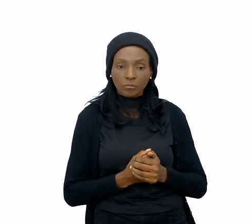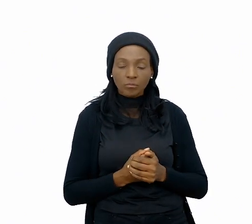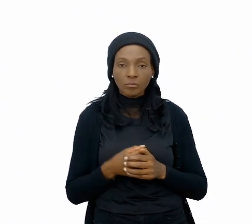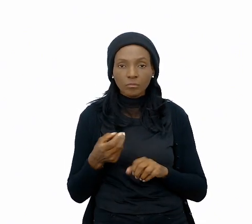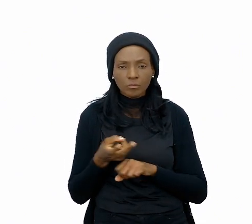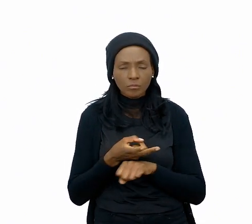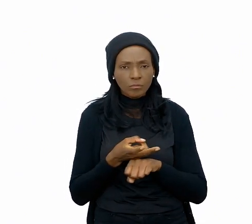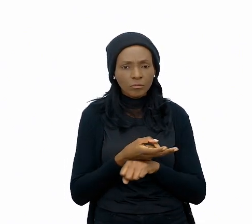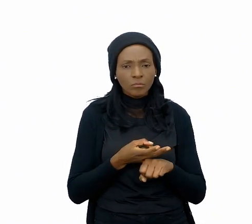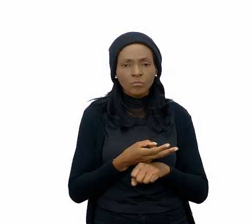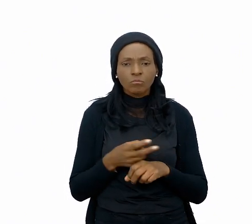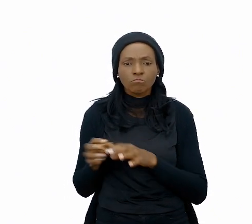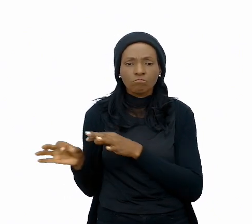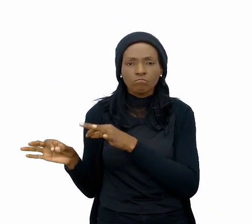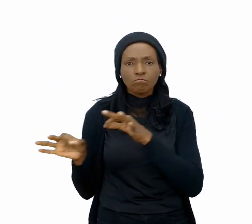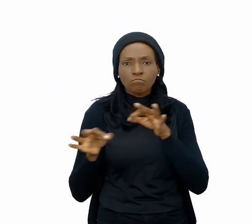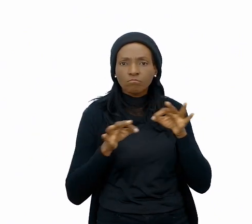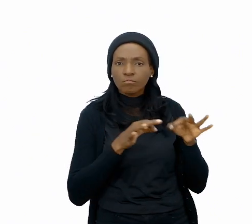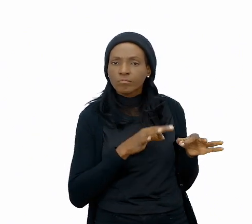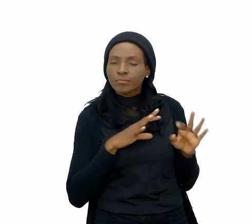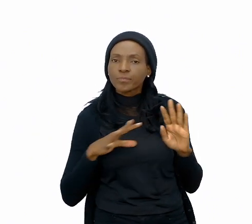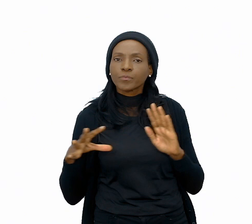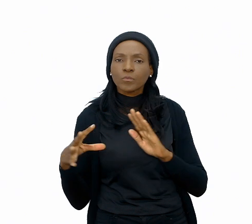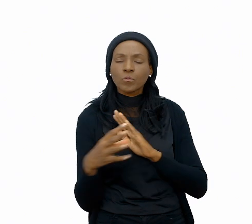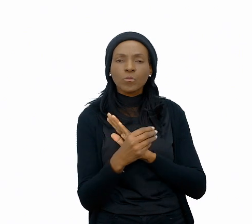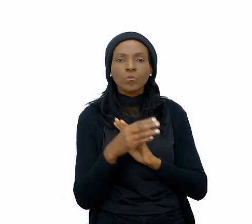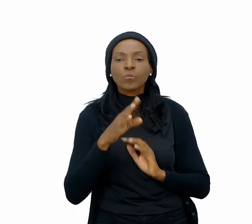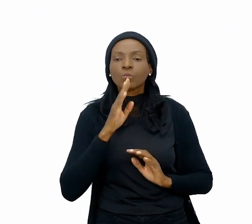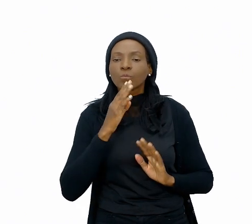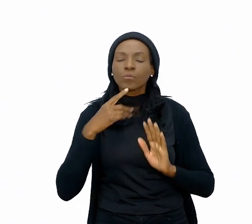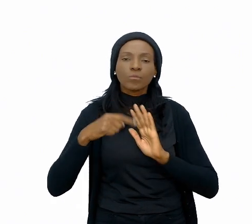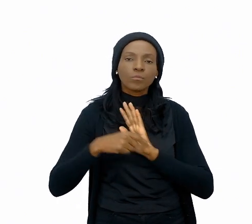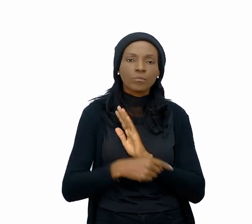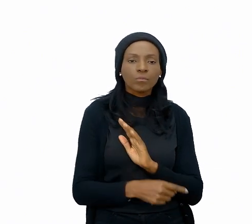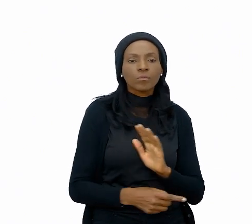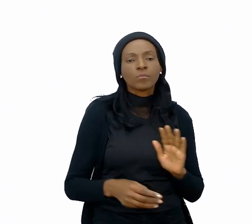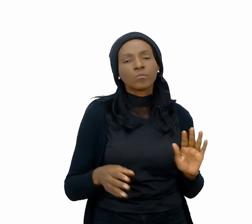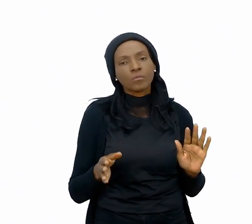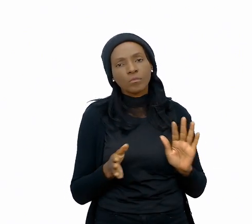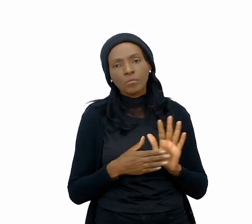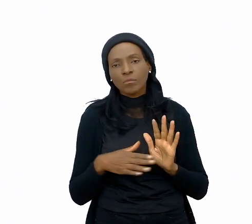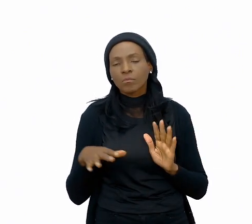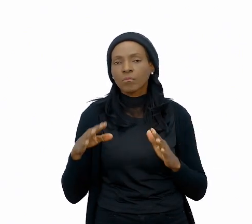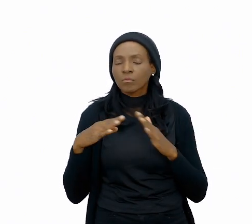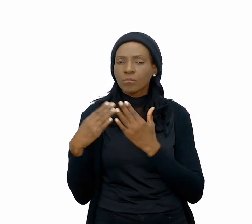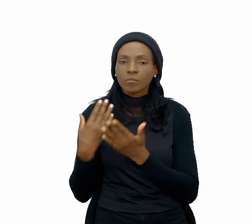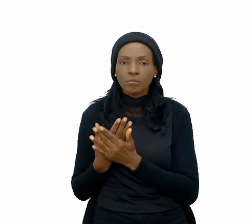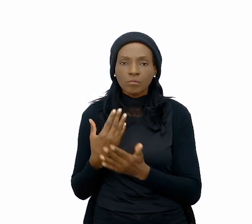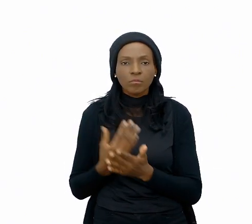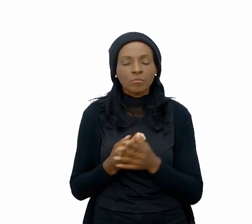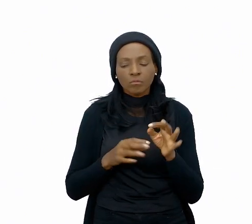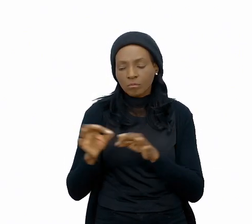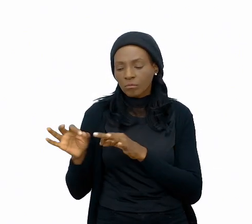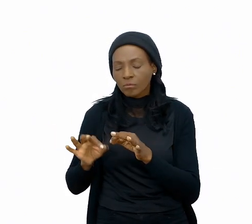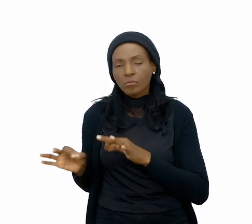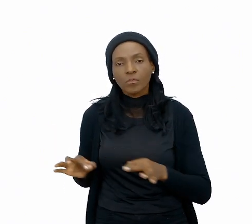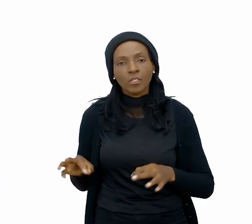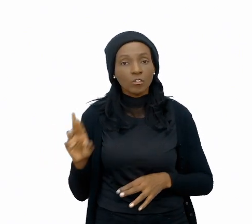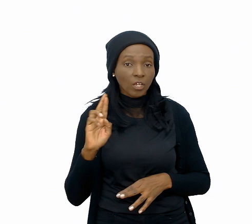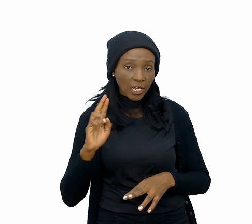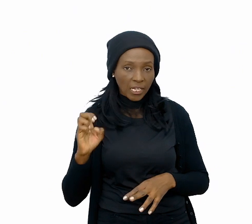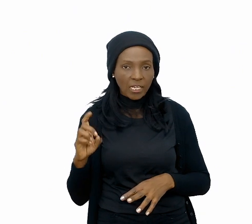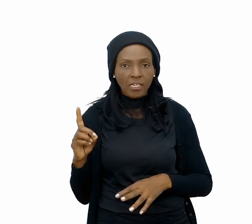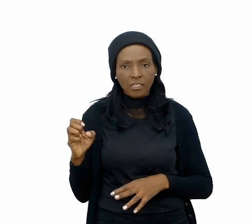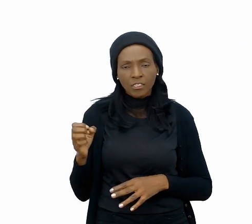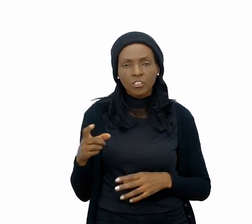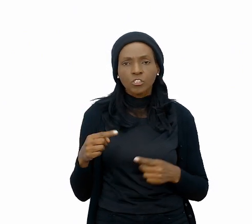busca sistematizar todos os conhecimentos que a própria rede construiu sobre a construção